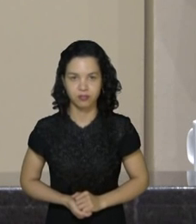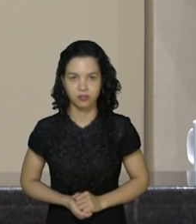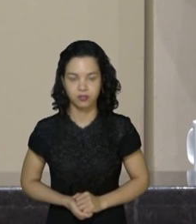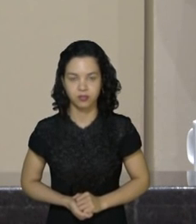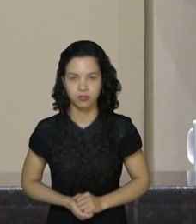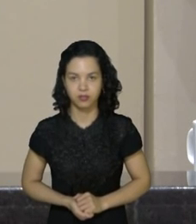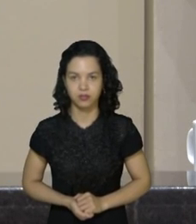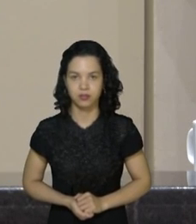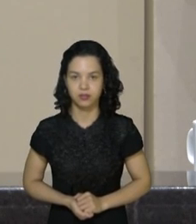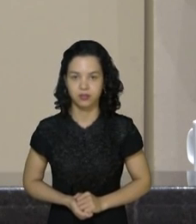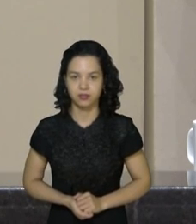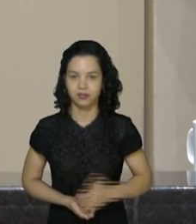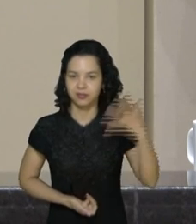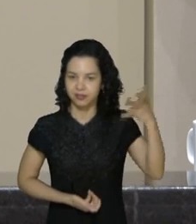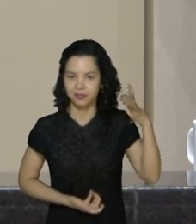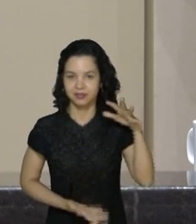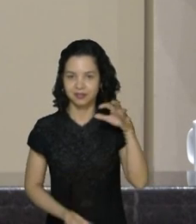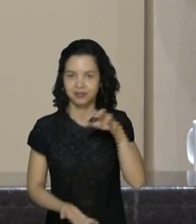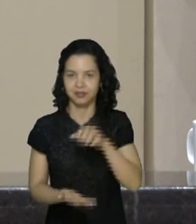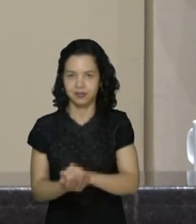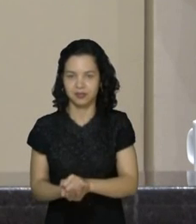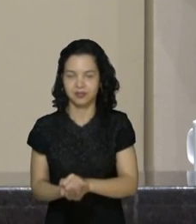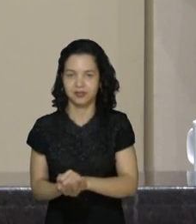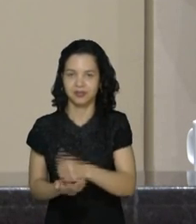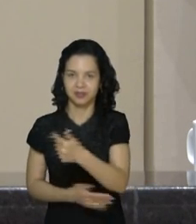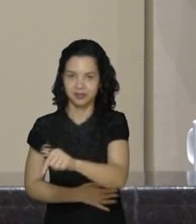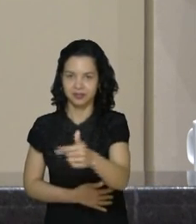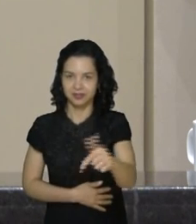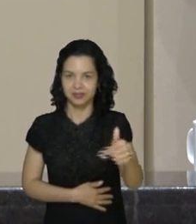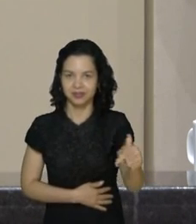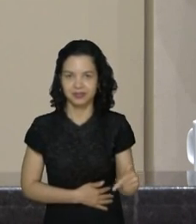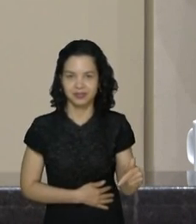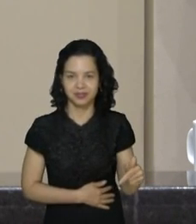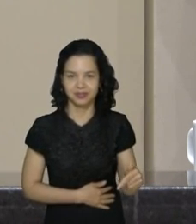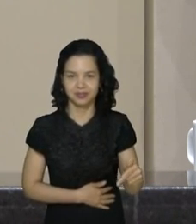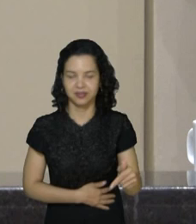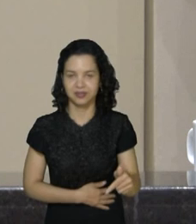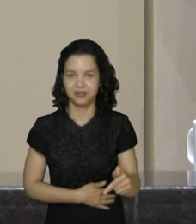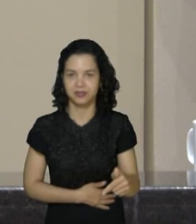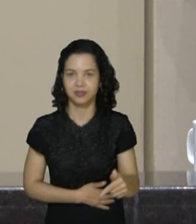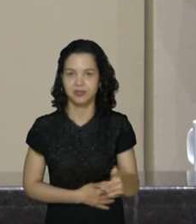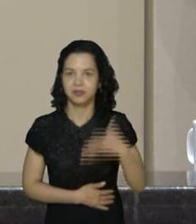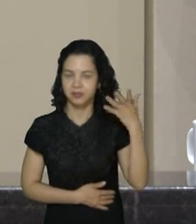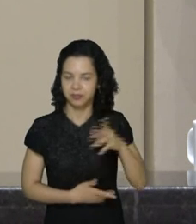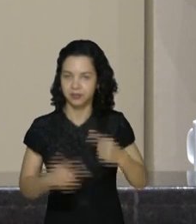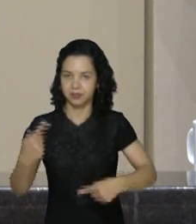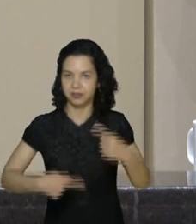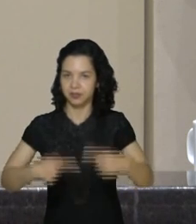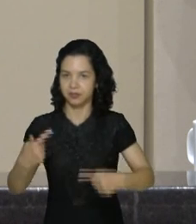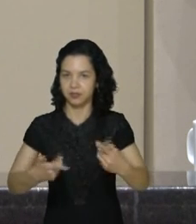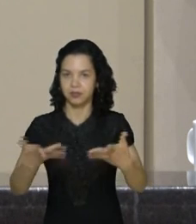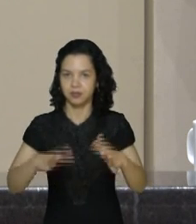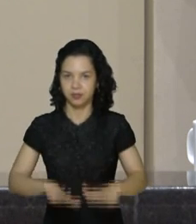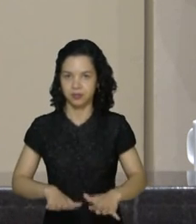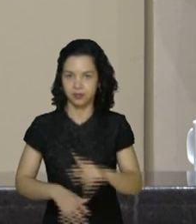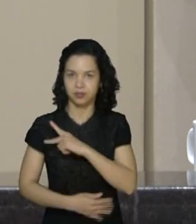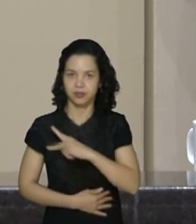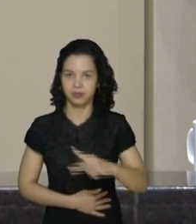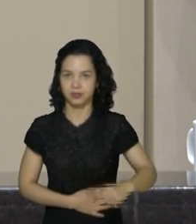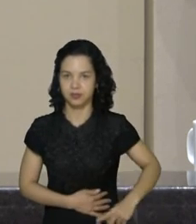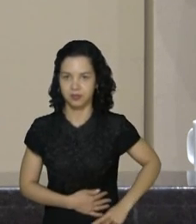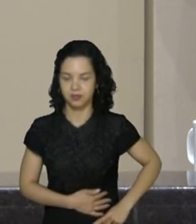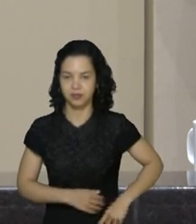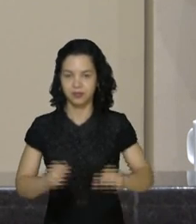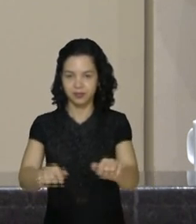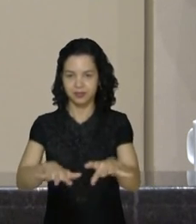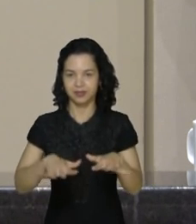Não havendo mais oradores inscritos e nada mais havendo a deliberar, esta presidência, antes de